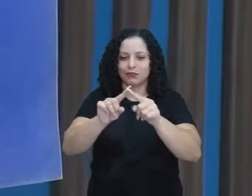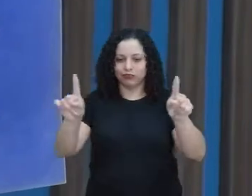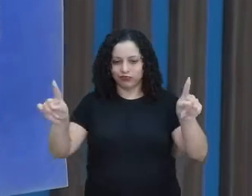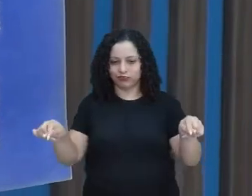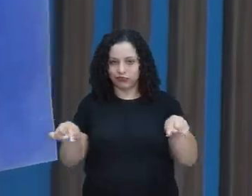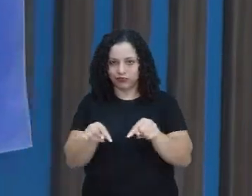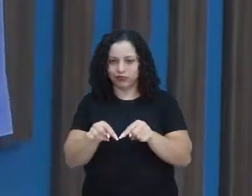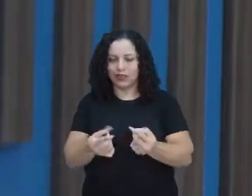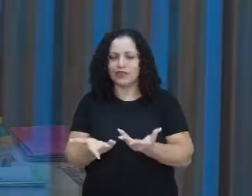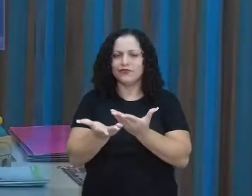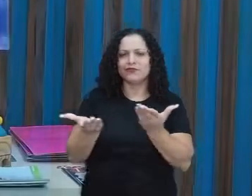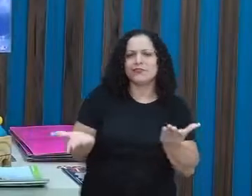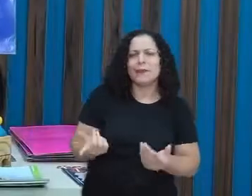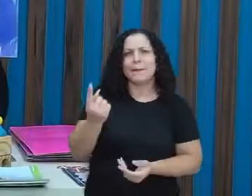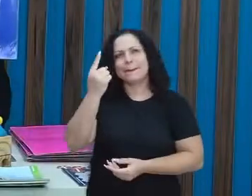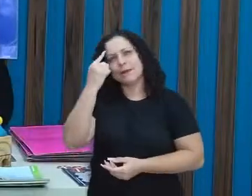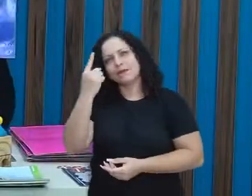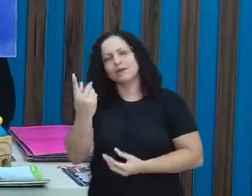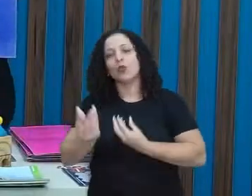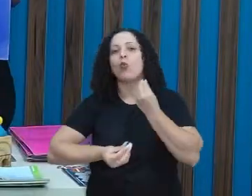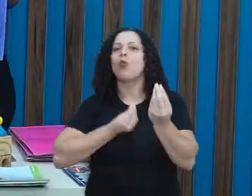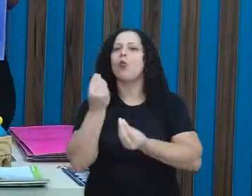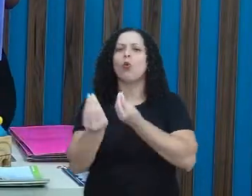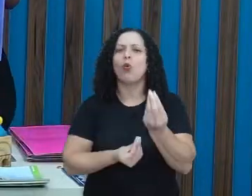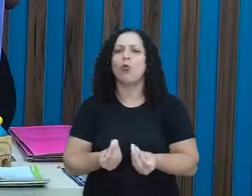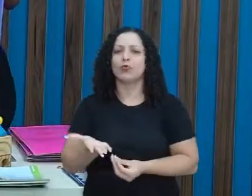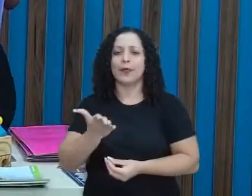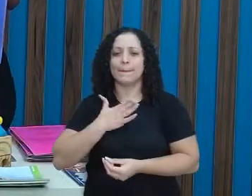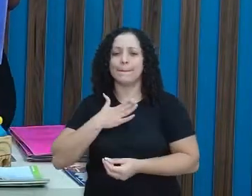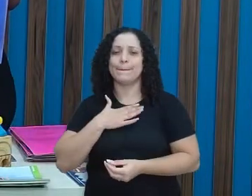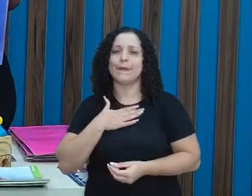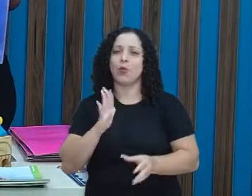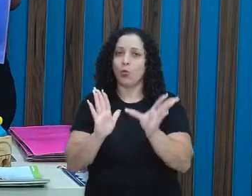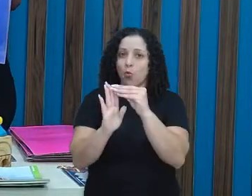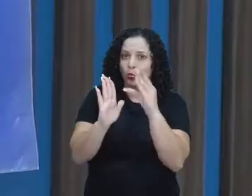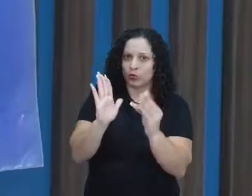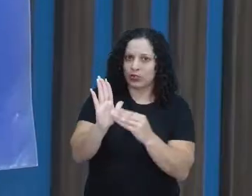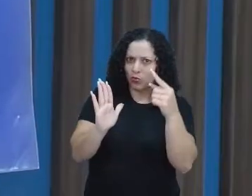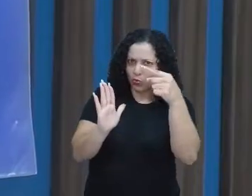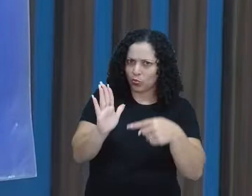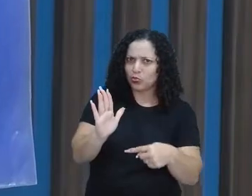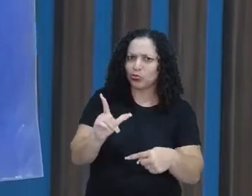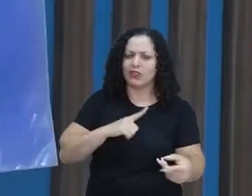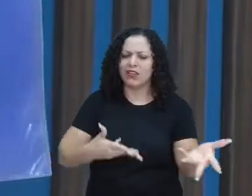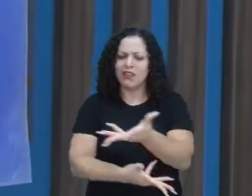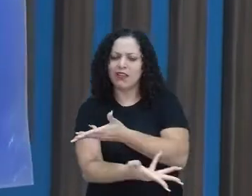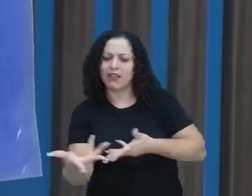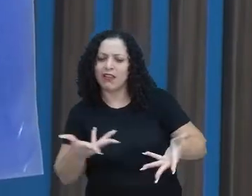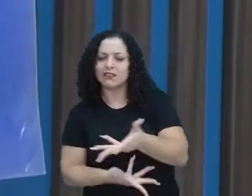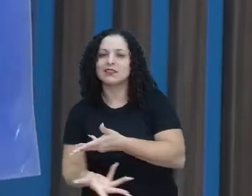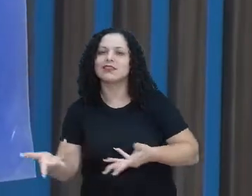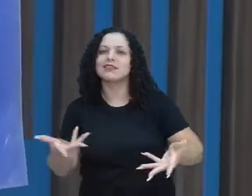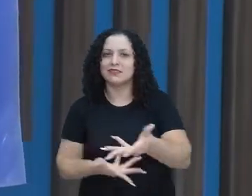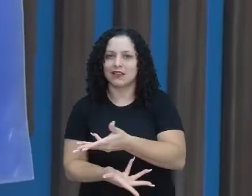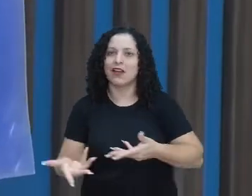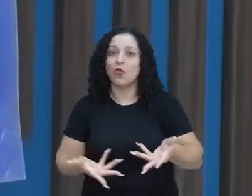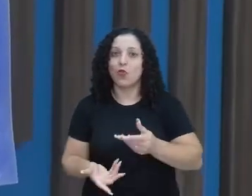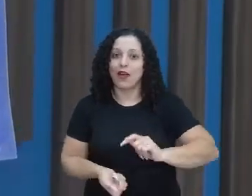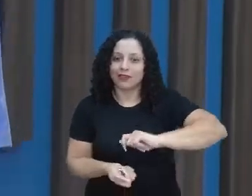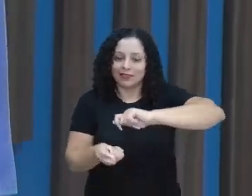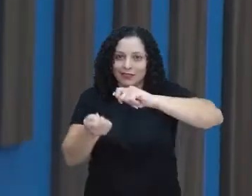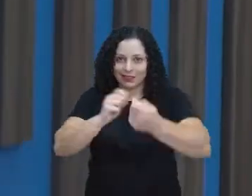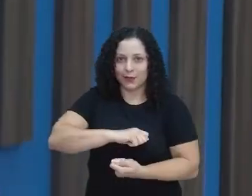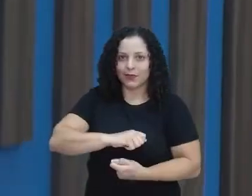aí você pergunta assim, mas como que o meu material tem que estar atrelado à base curricular? Sim, a gente está falando de